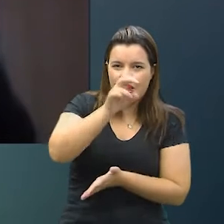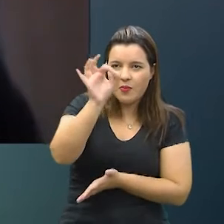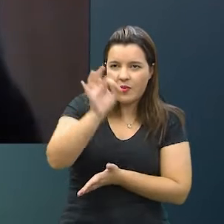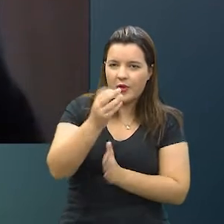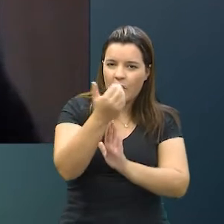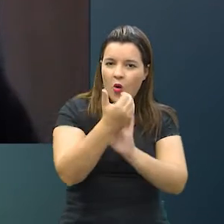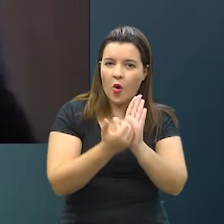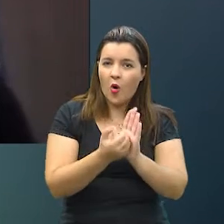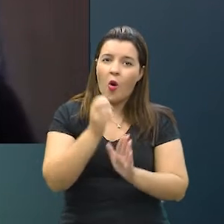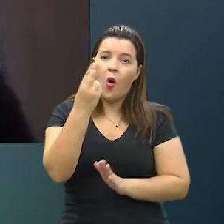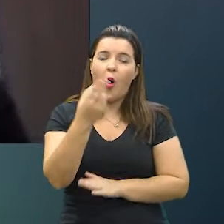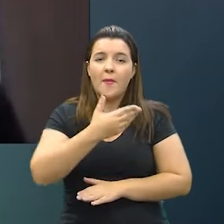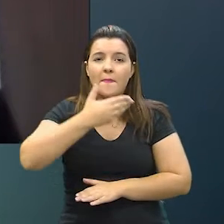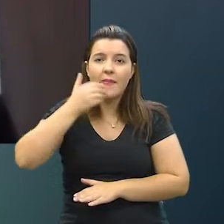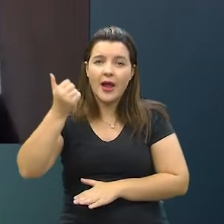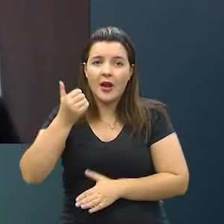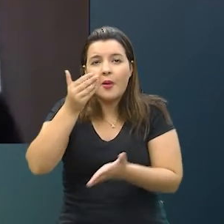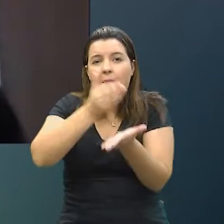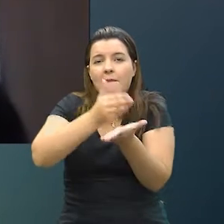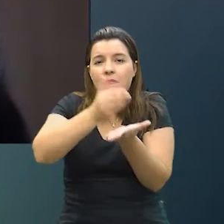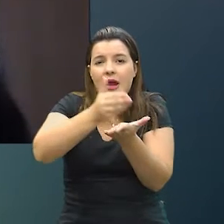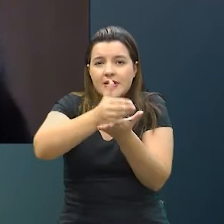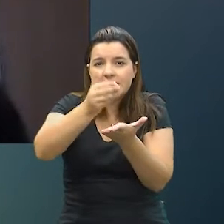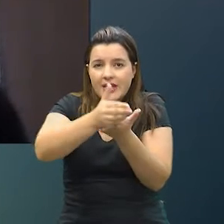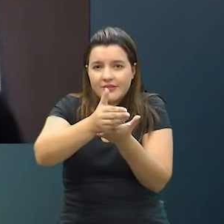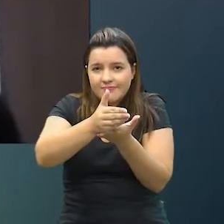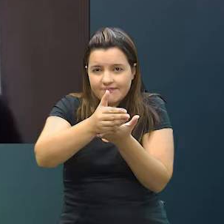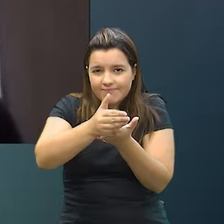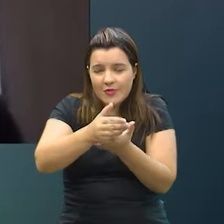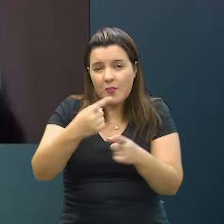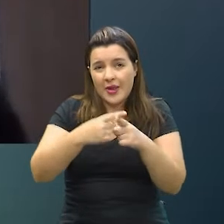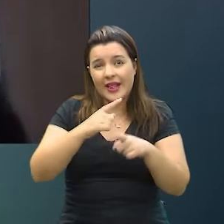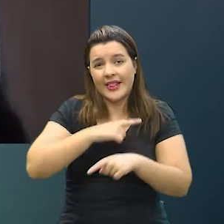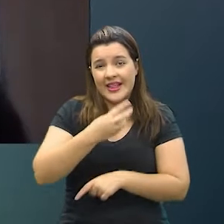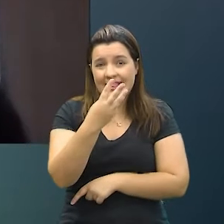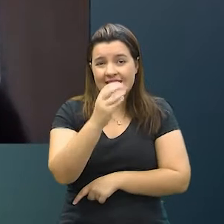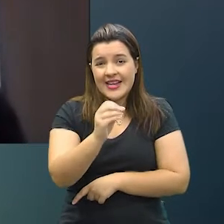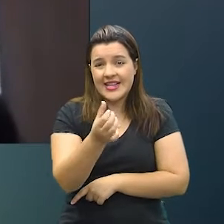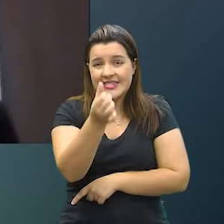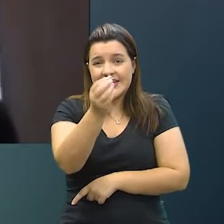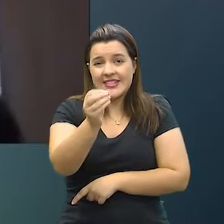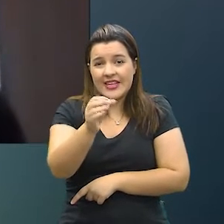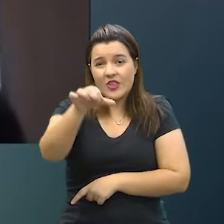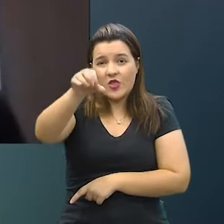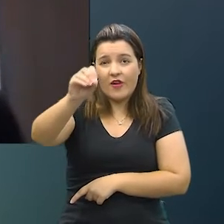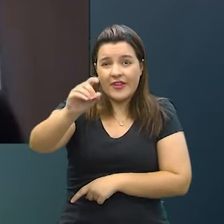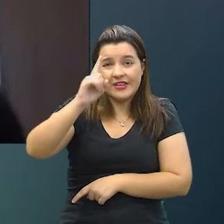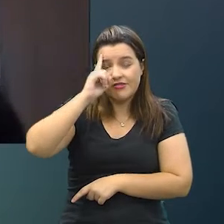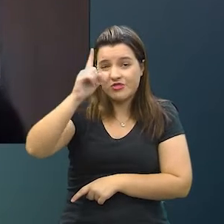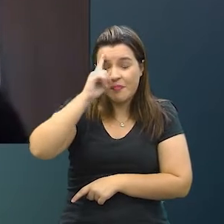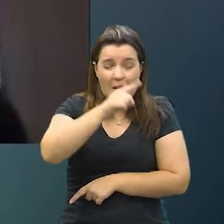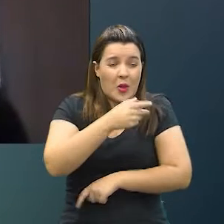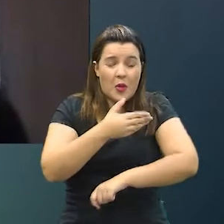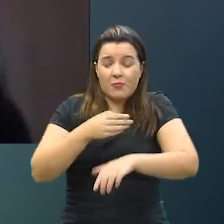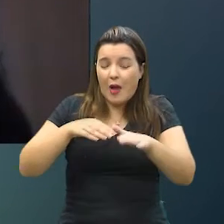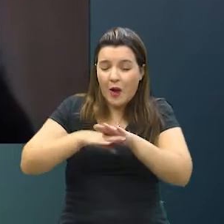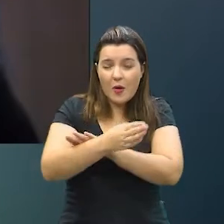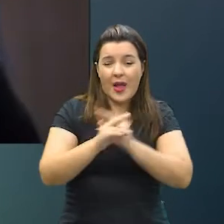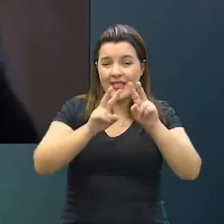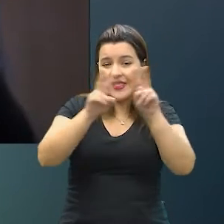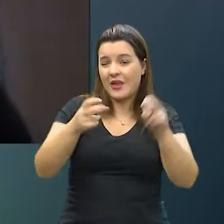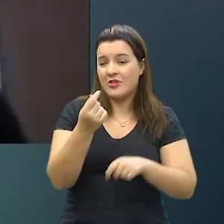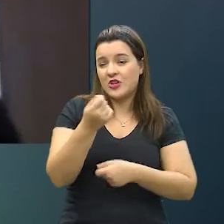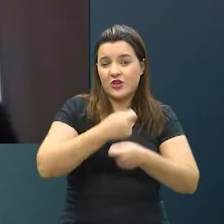desconto ou se é melhor ele comprar a prazo com 30, 60 e 90. Ele não tem noção sobre gestão de caixa, ele não tem